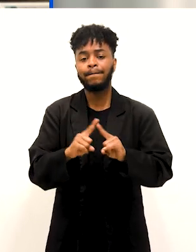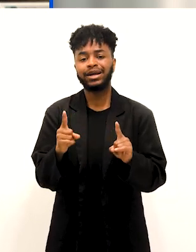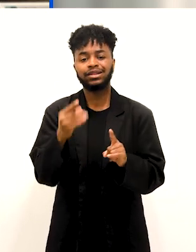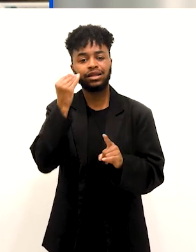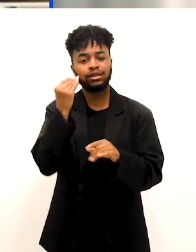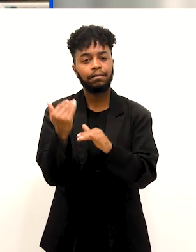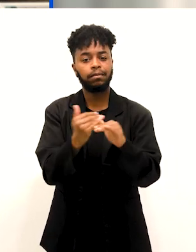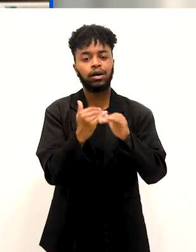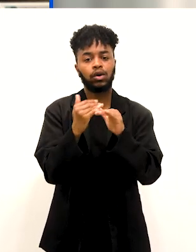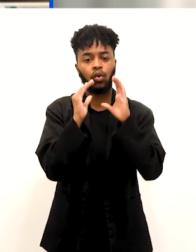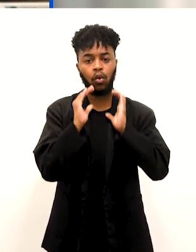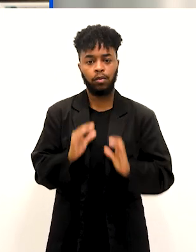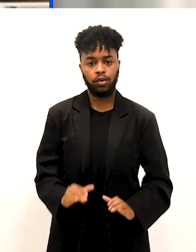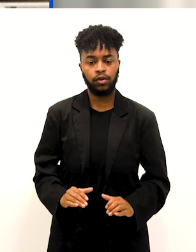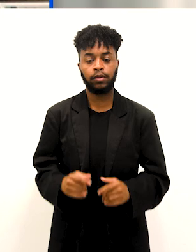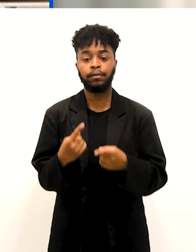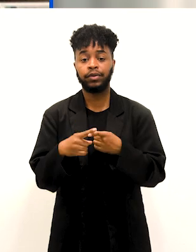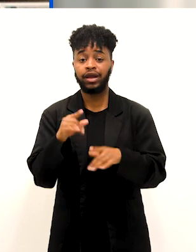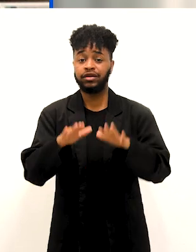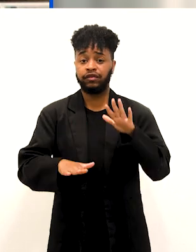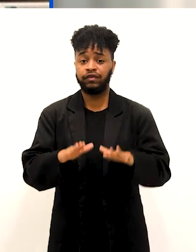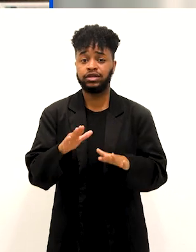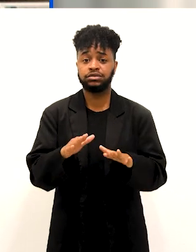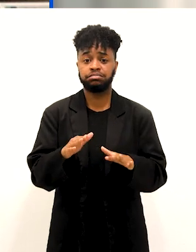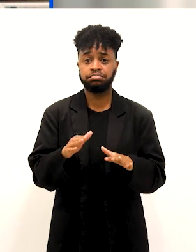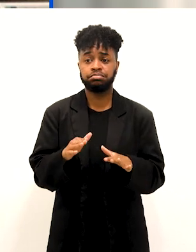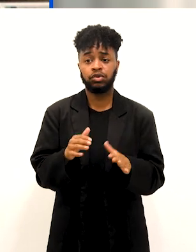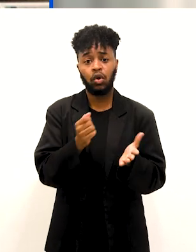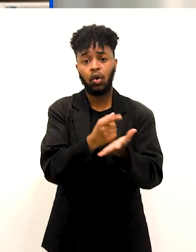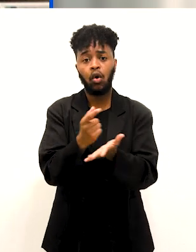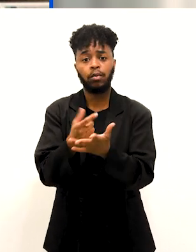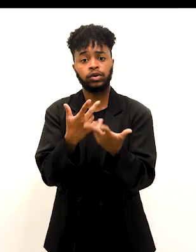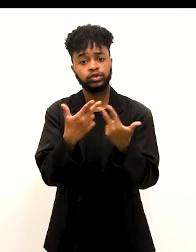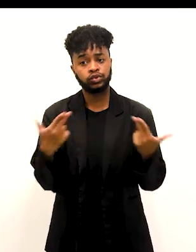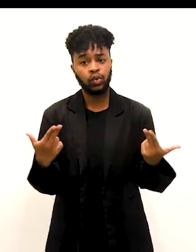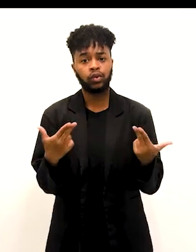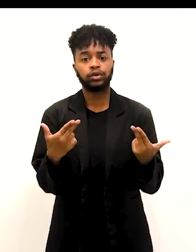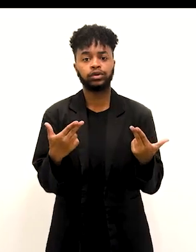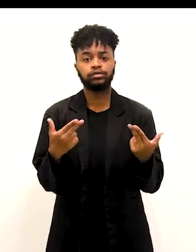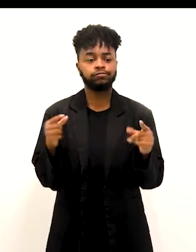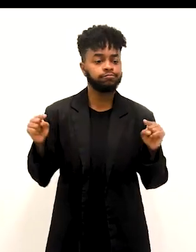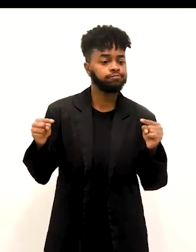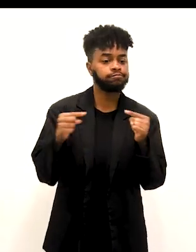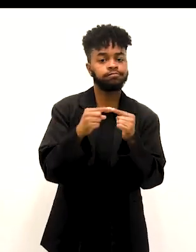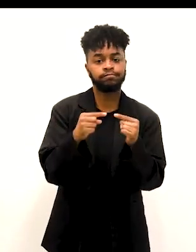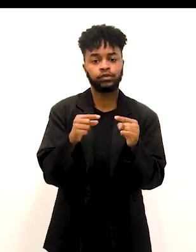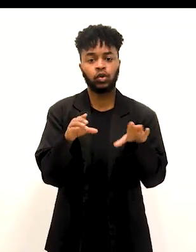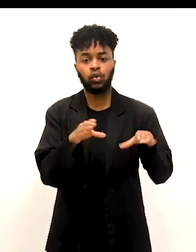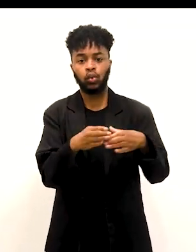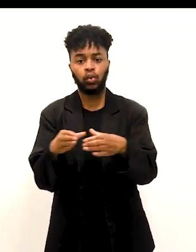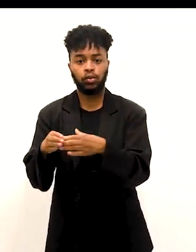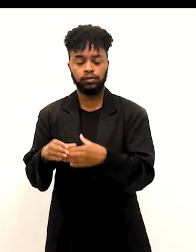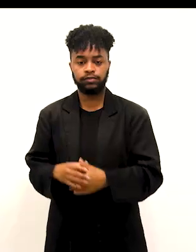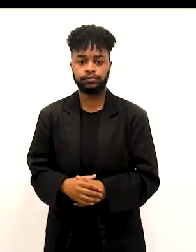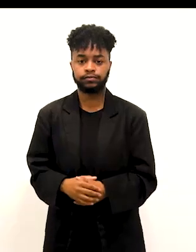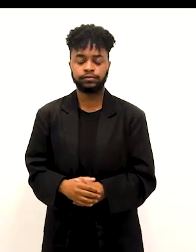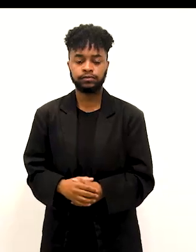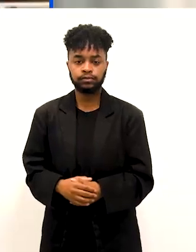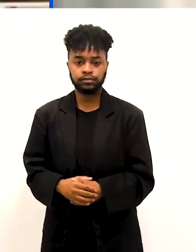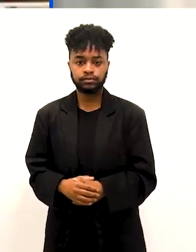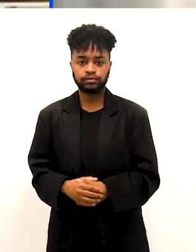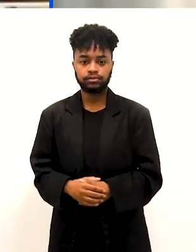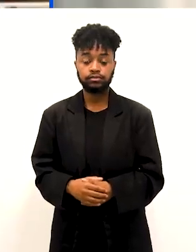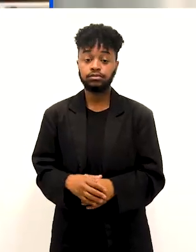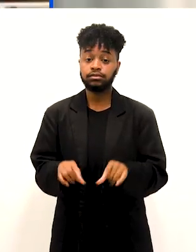de uma padronização de comportamento. Na verdade, eles são mais autênticos, eles querem comprar coisas que os identifiquem com suas tribos. Identifiquem. É verdade, é Ao verdade.